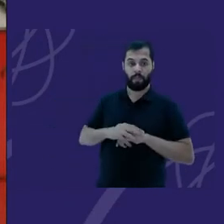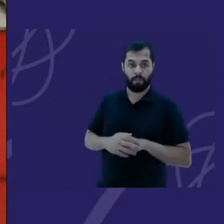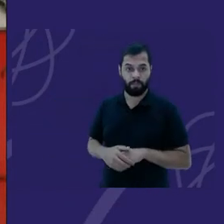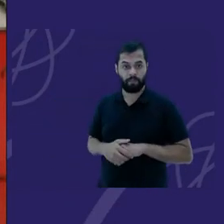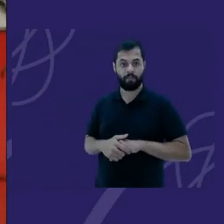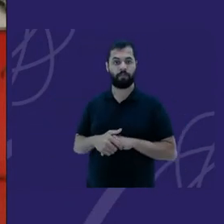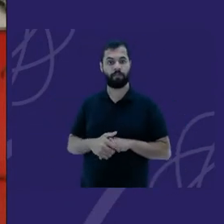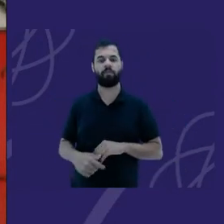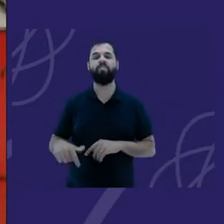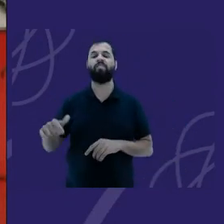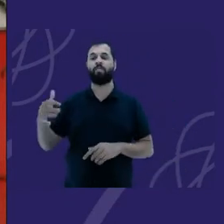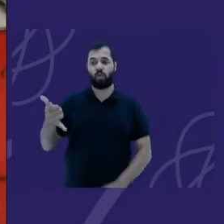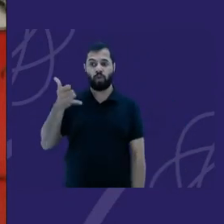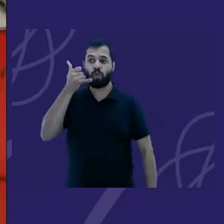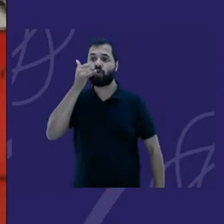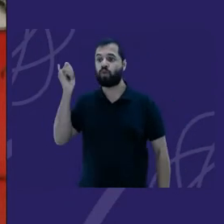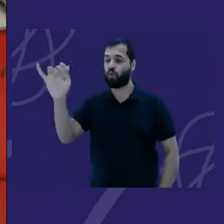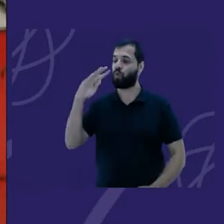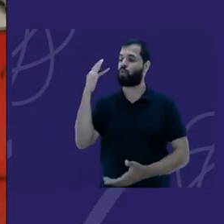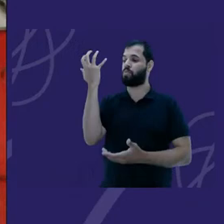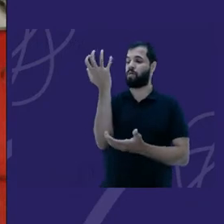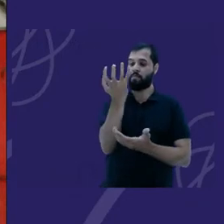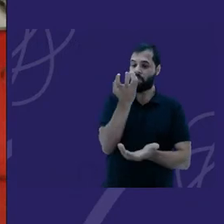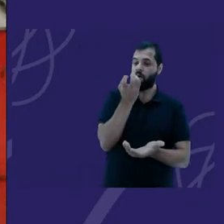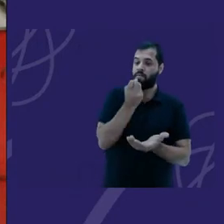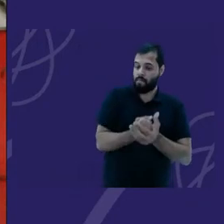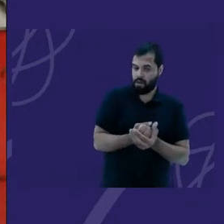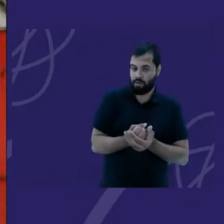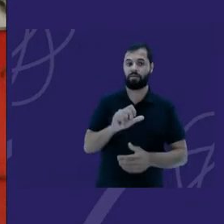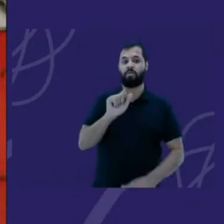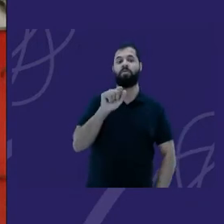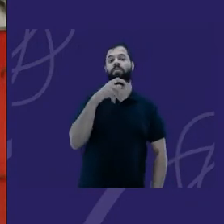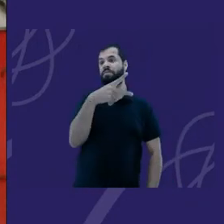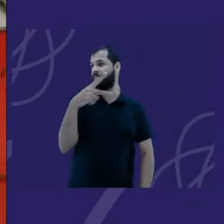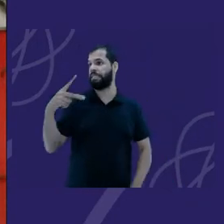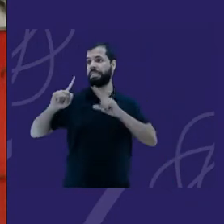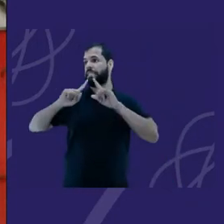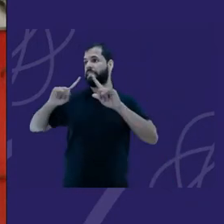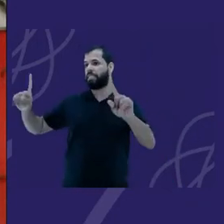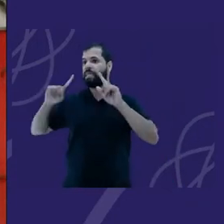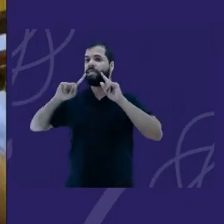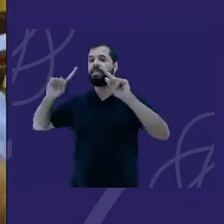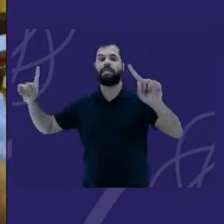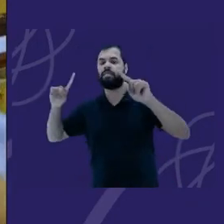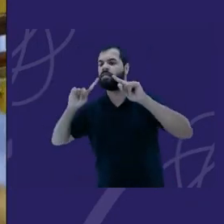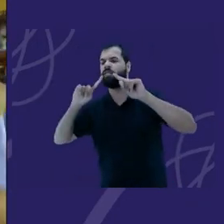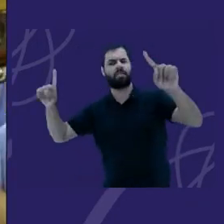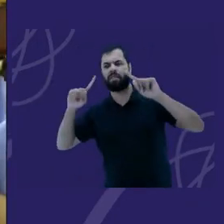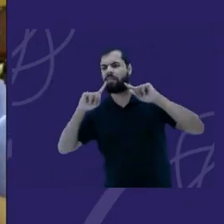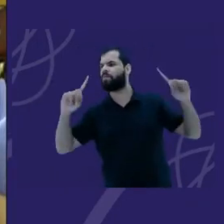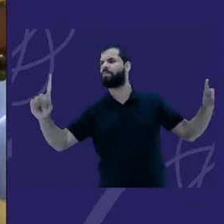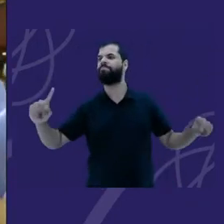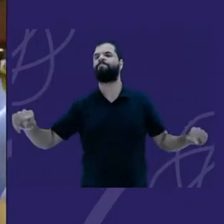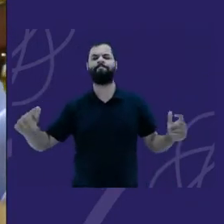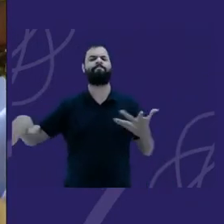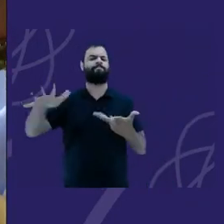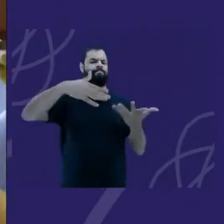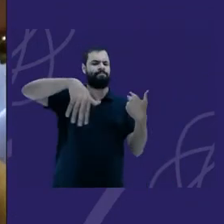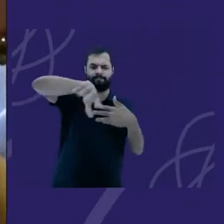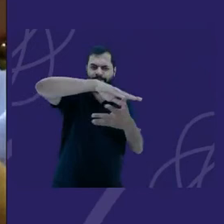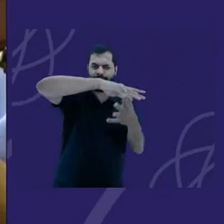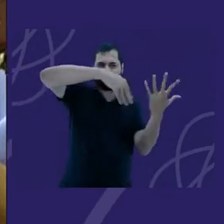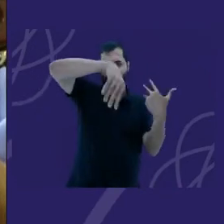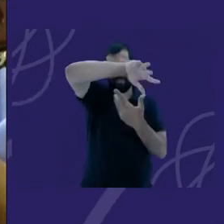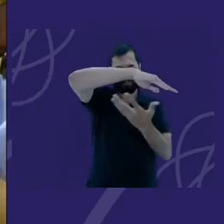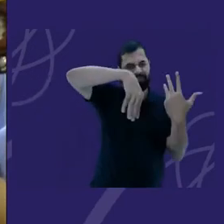baixo um aplicativo, vovô fez um escarcel. Oh meu Deus do céu, vovó foi cruel, tacou Léo que